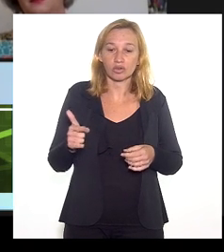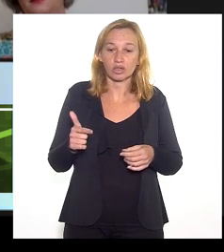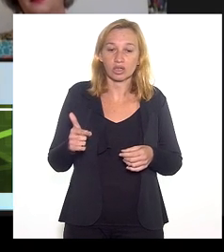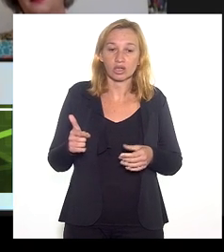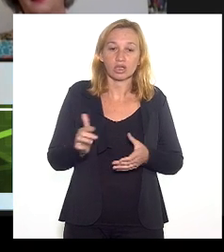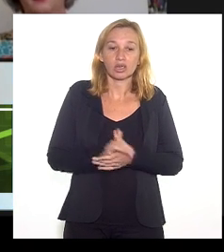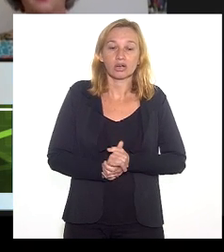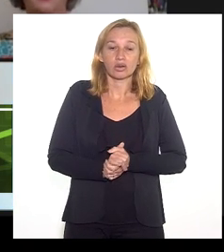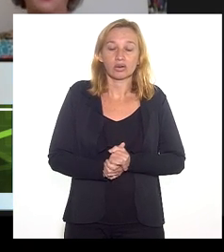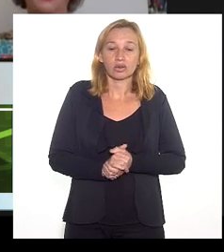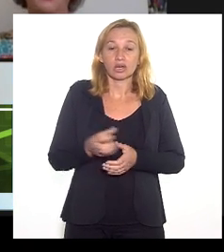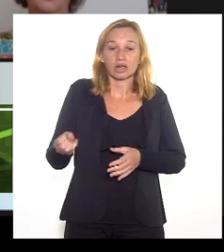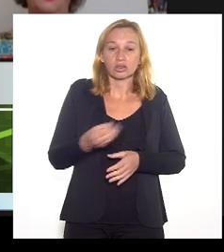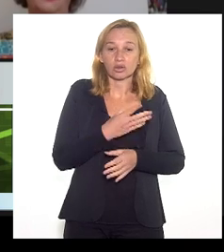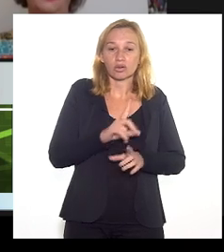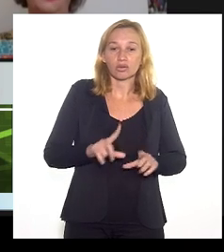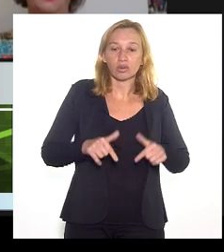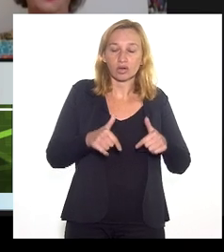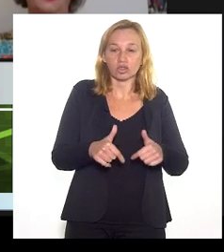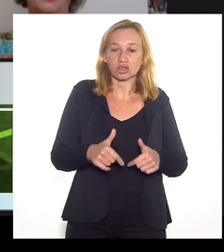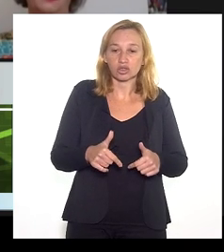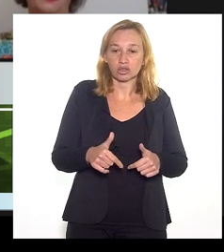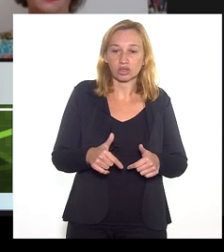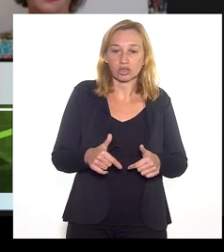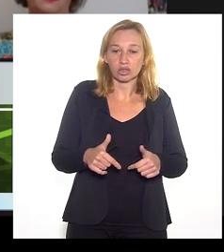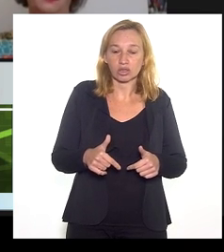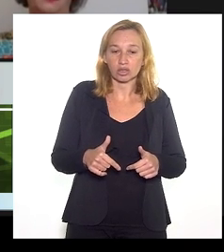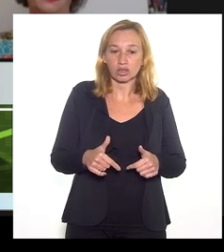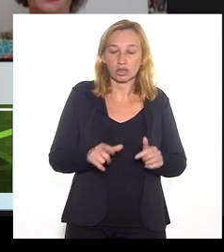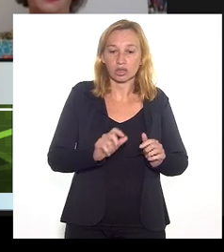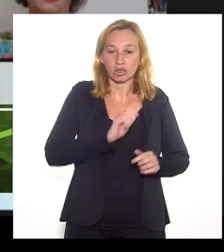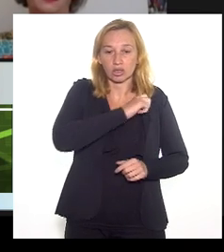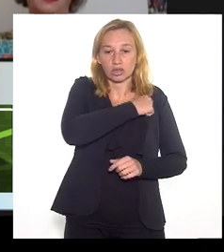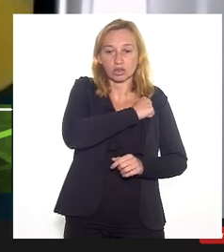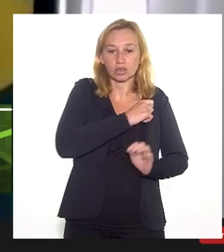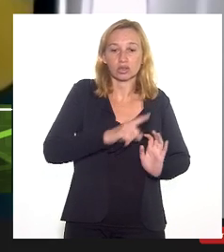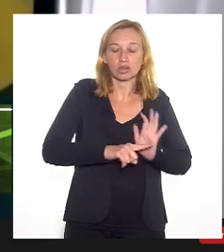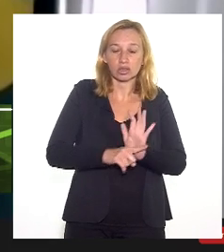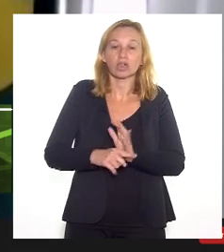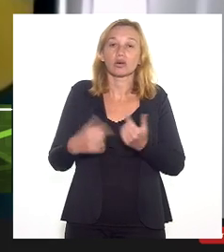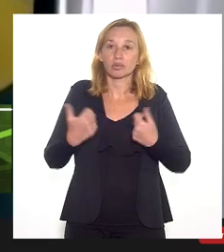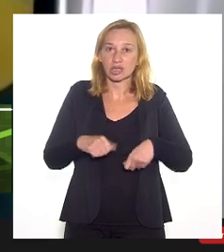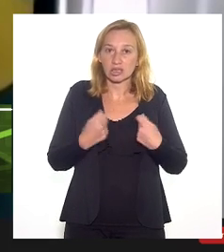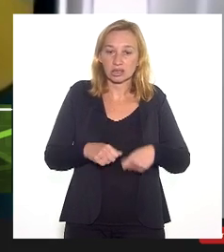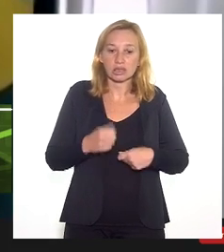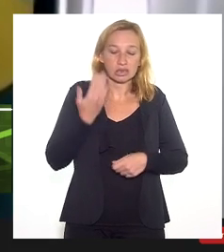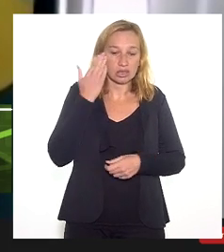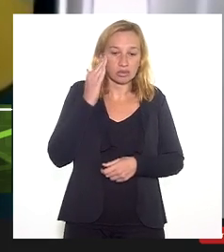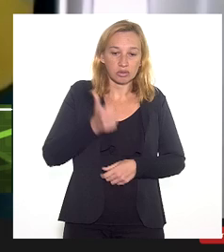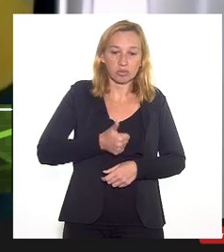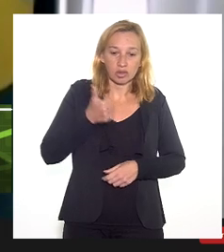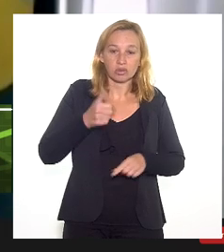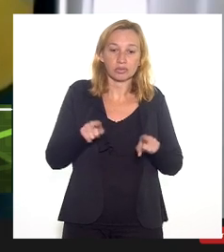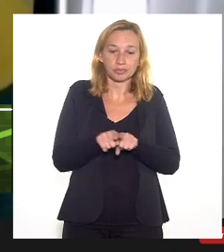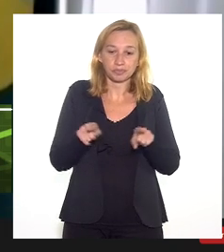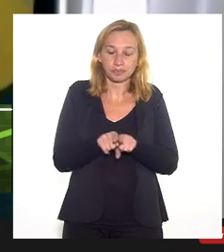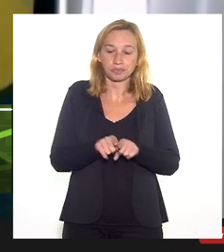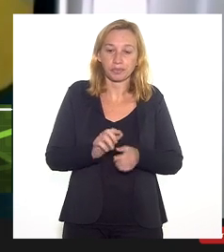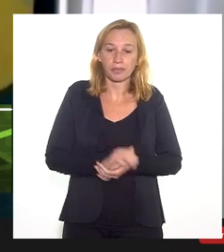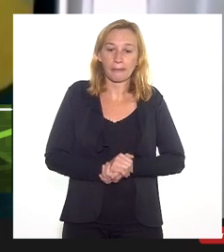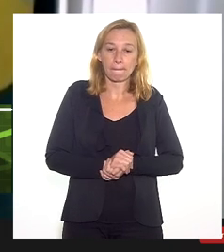delineada a nova forma de adesão do Estado ao regime de recuperação fiscal então a gente precisa ter impressão também fazer